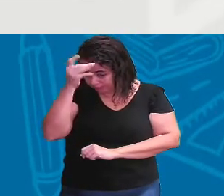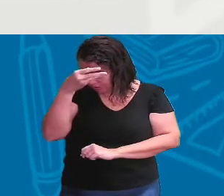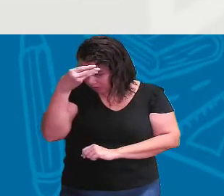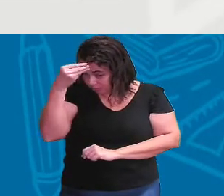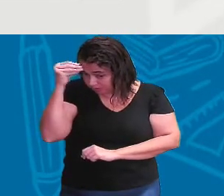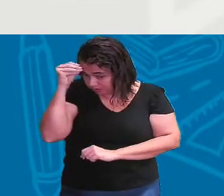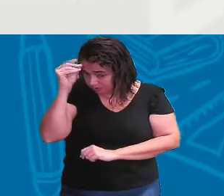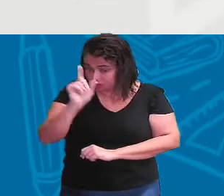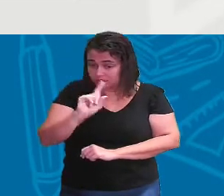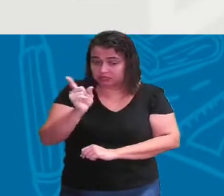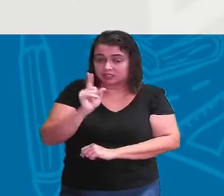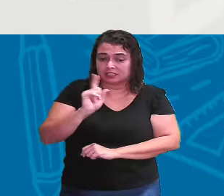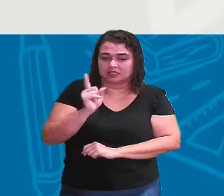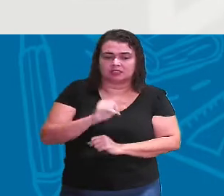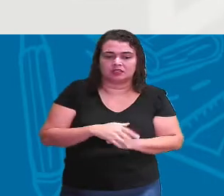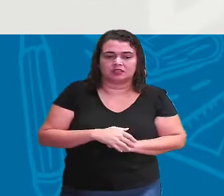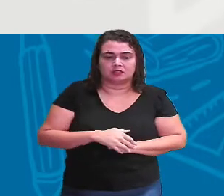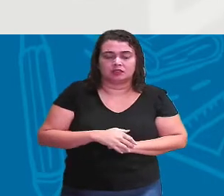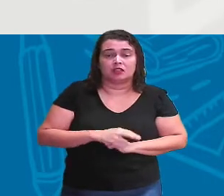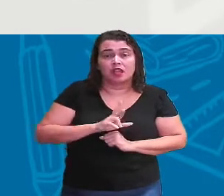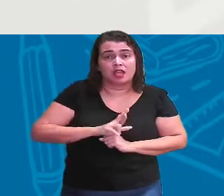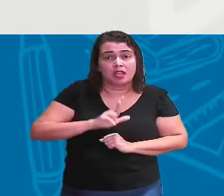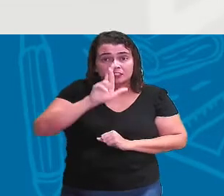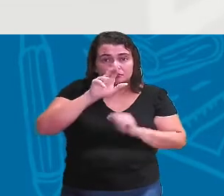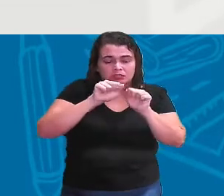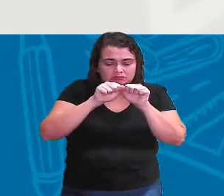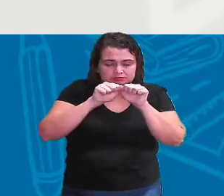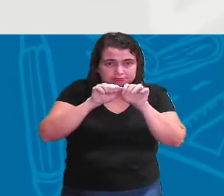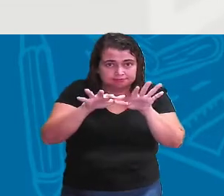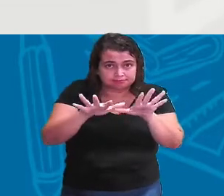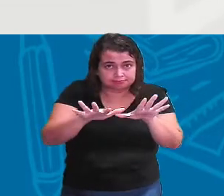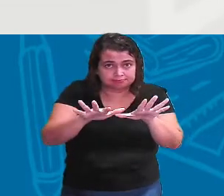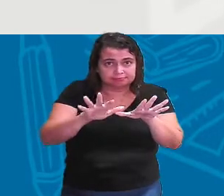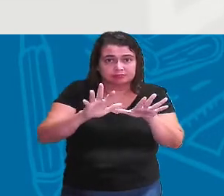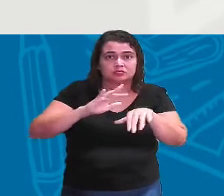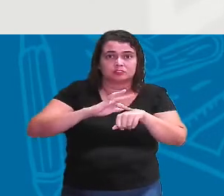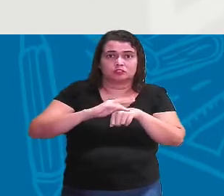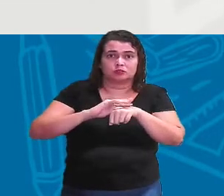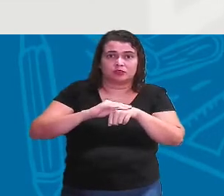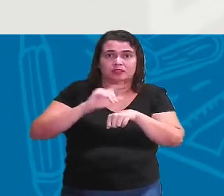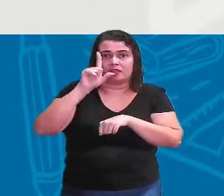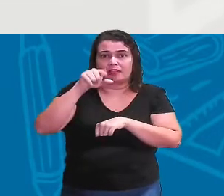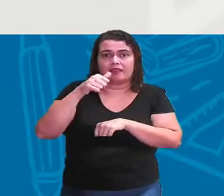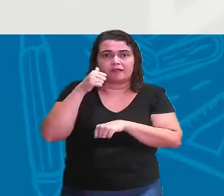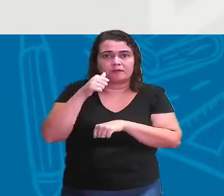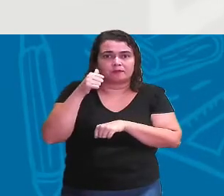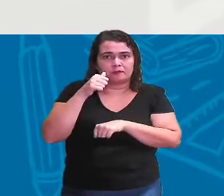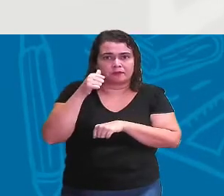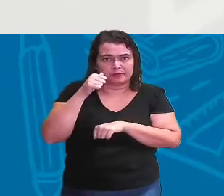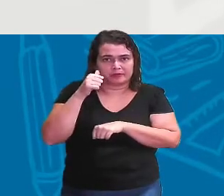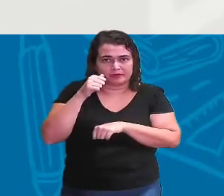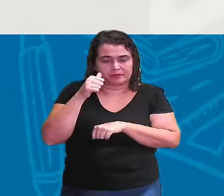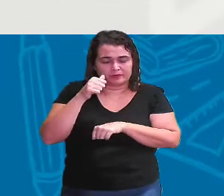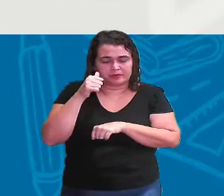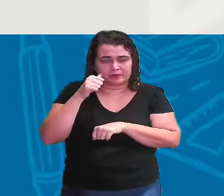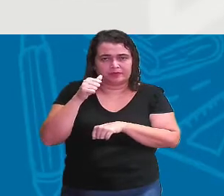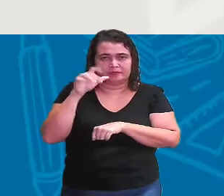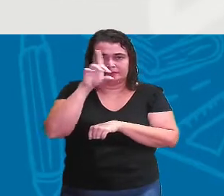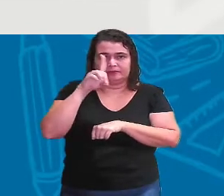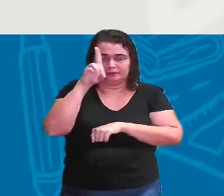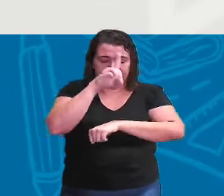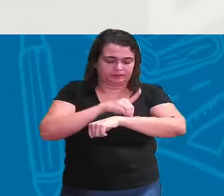quem precisa retirar, ou seja, quem transmite as arboviroses por excelência é quem? São as fêmeas, porque ela precisa